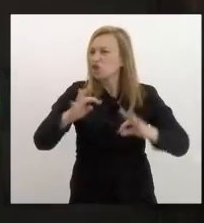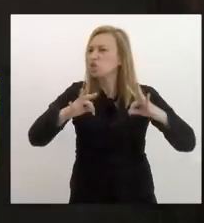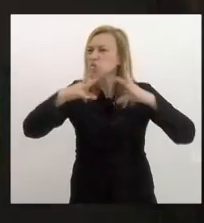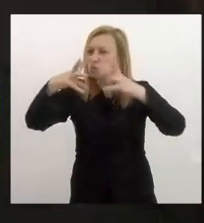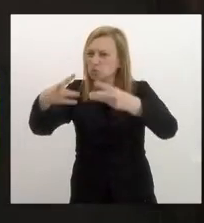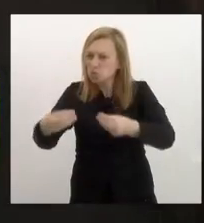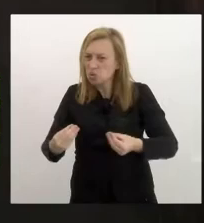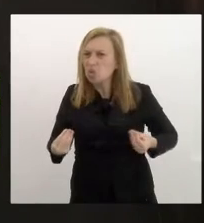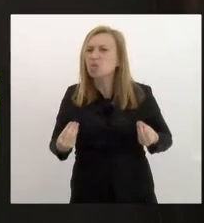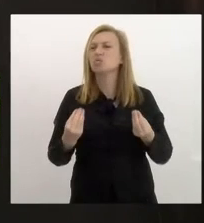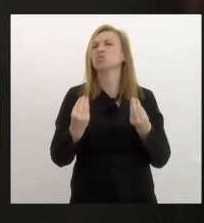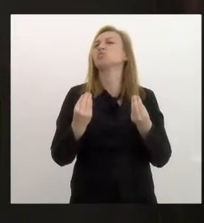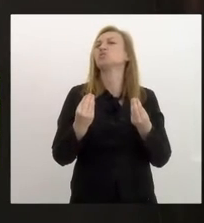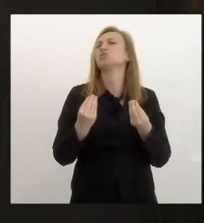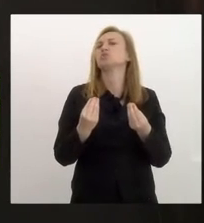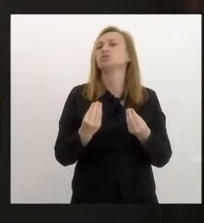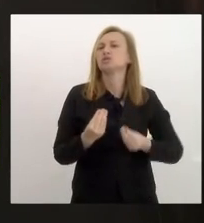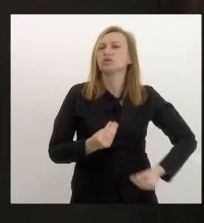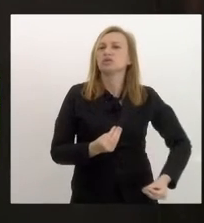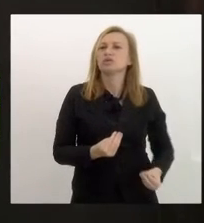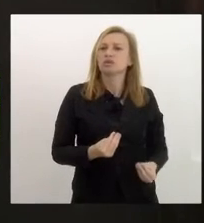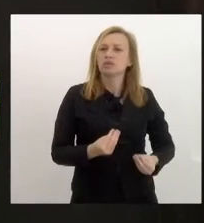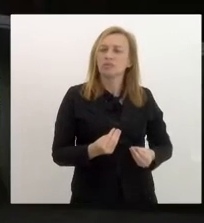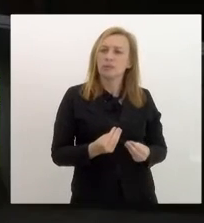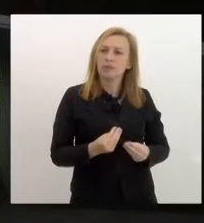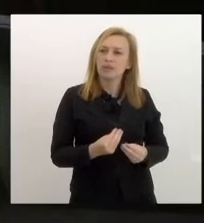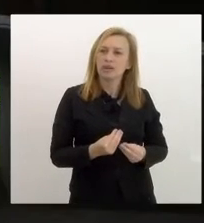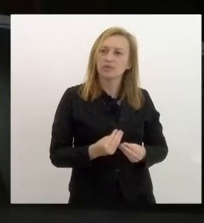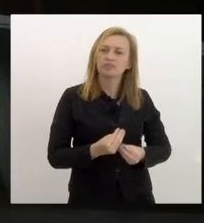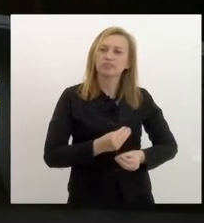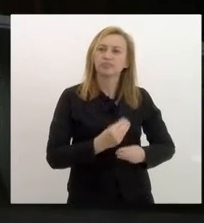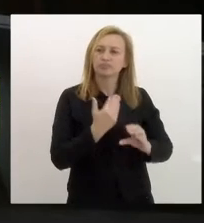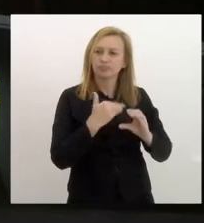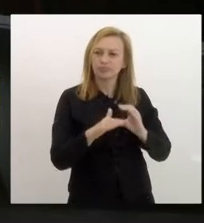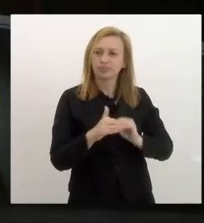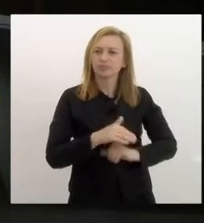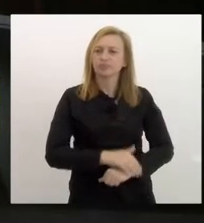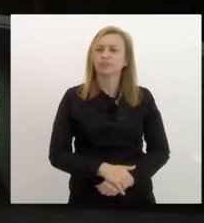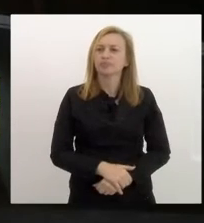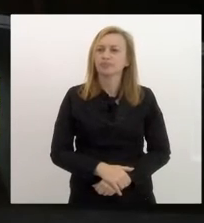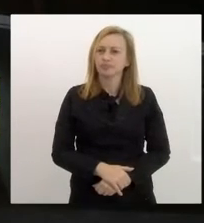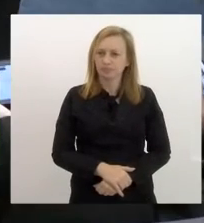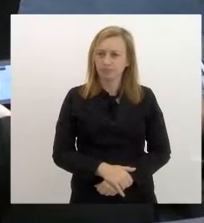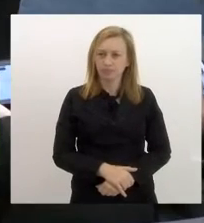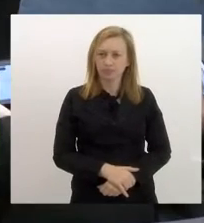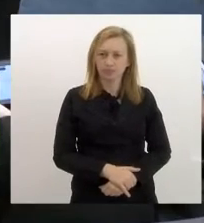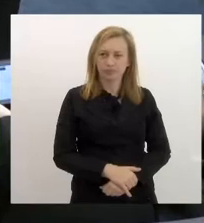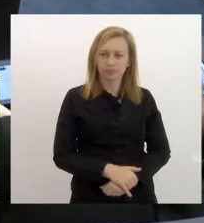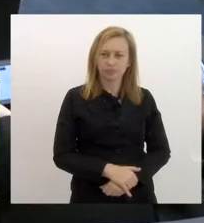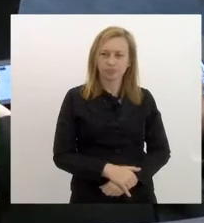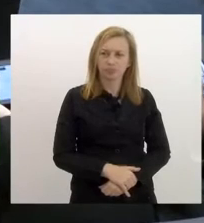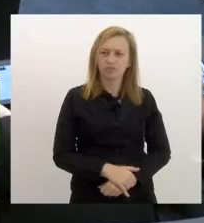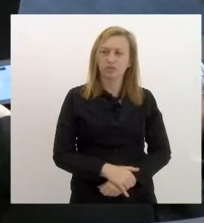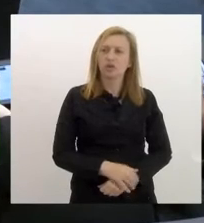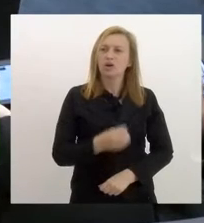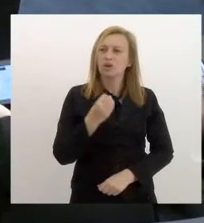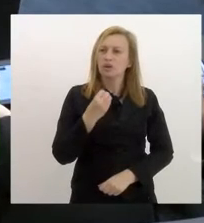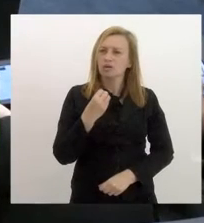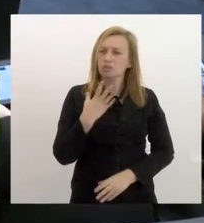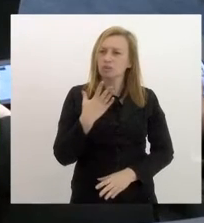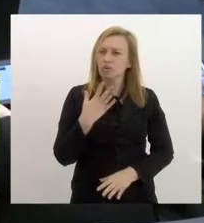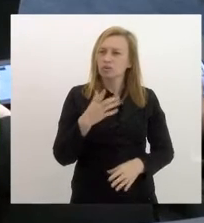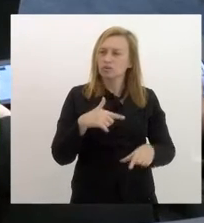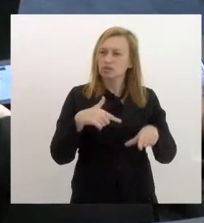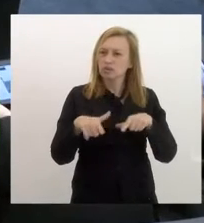todos para que fosse colocado em é só sobre bom a Daniel